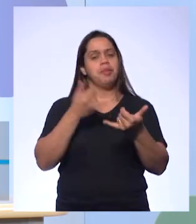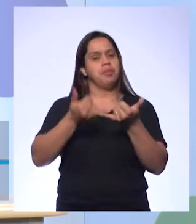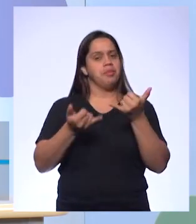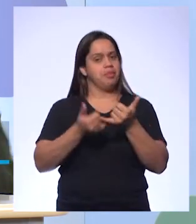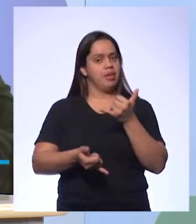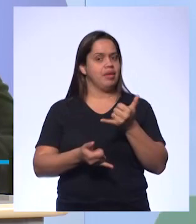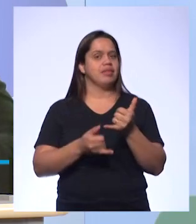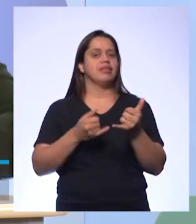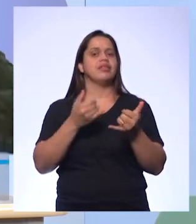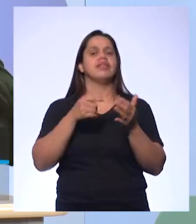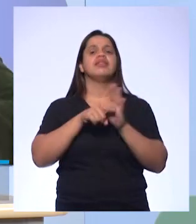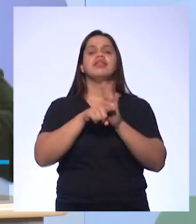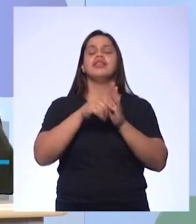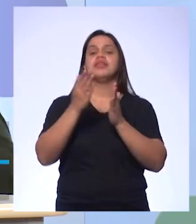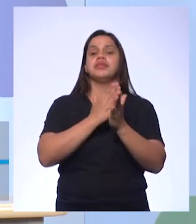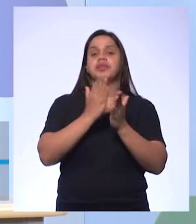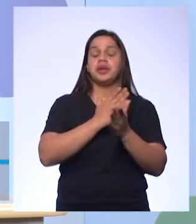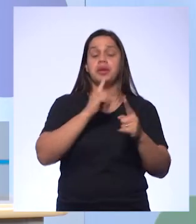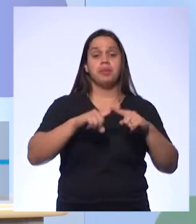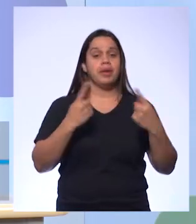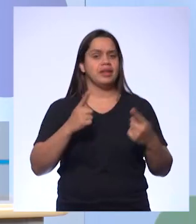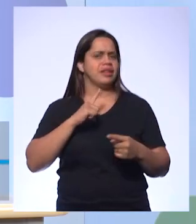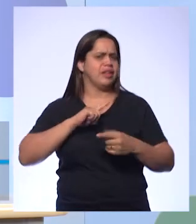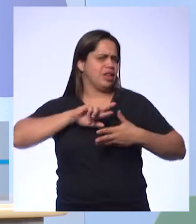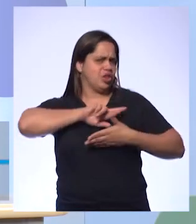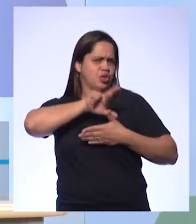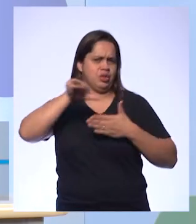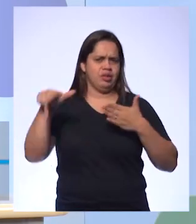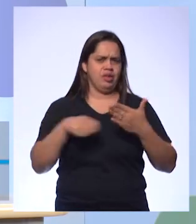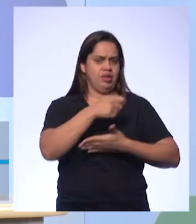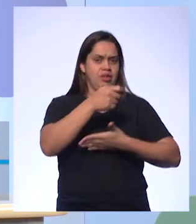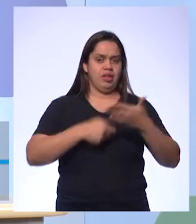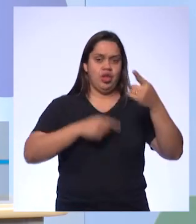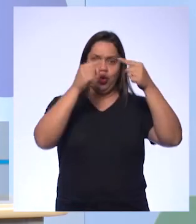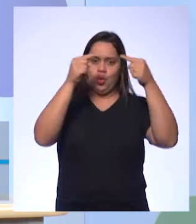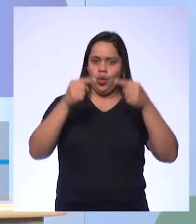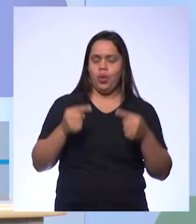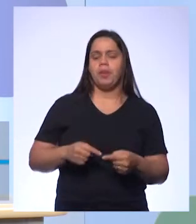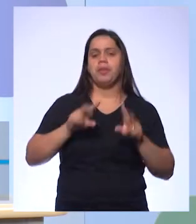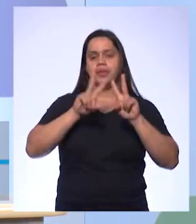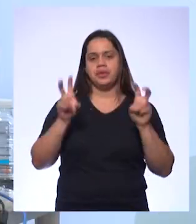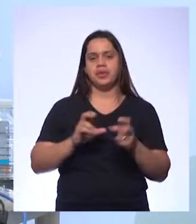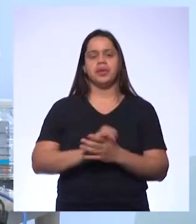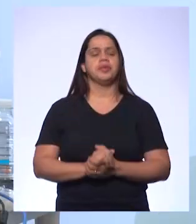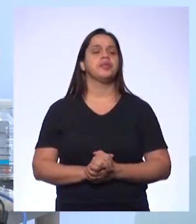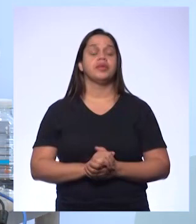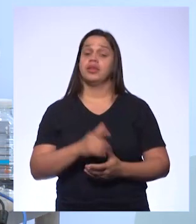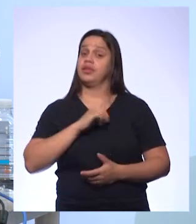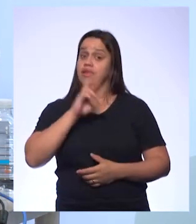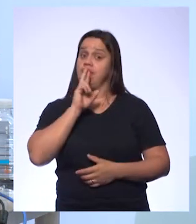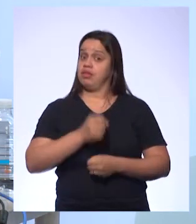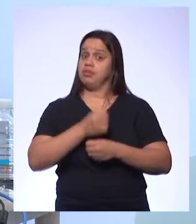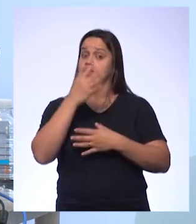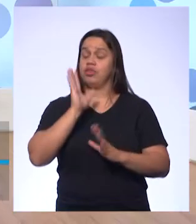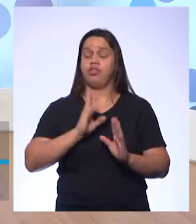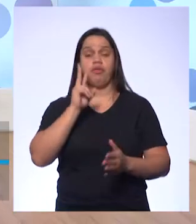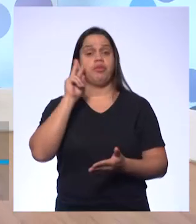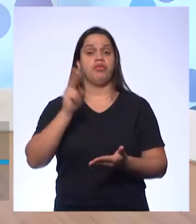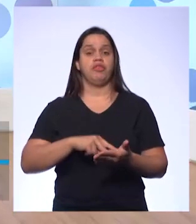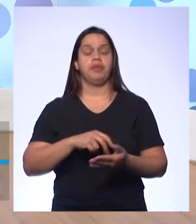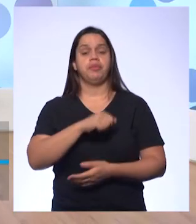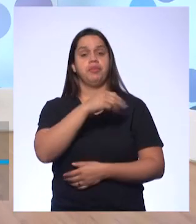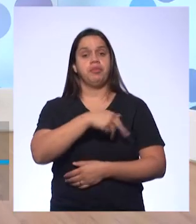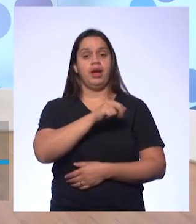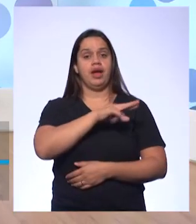às vezes tem todos os tipos de textos relacionados àquele assunto. Sim. Então, Temos Não é. respostas, Mônica. Bora, temos?